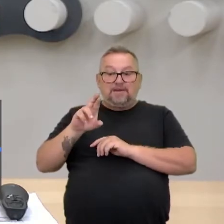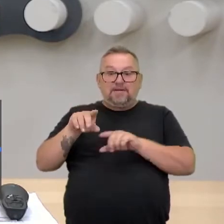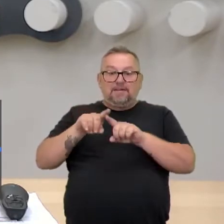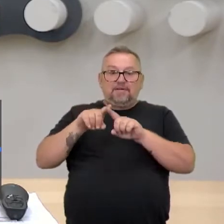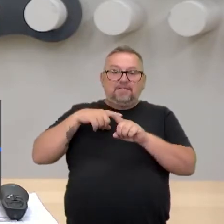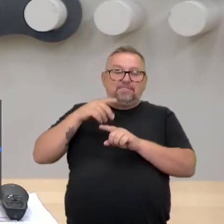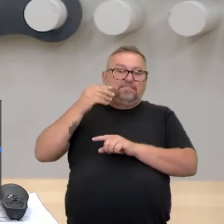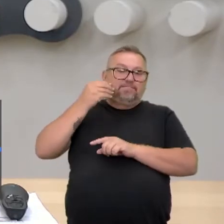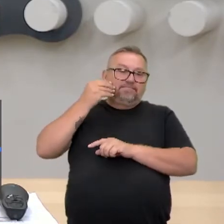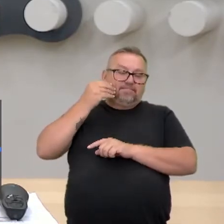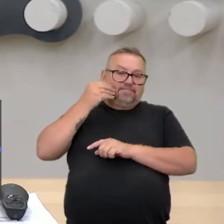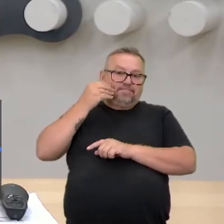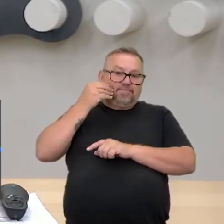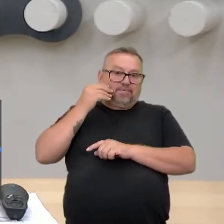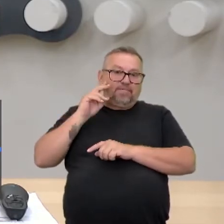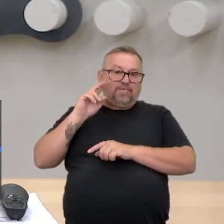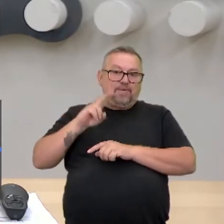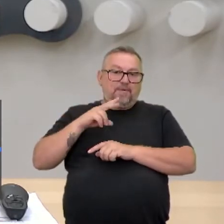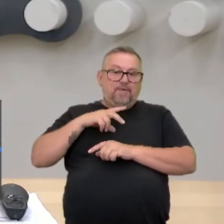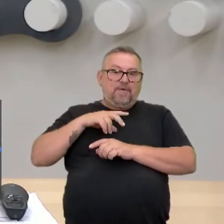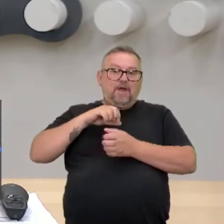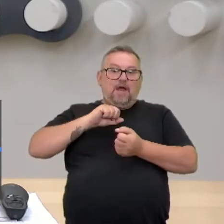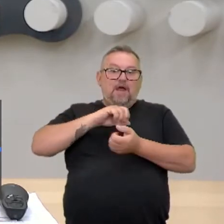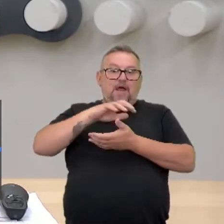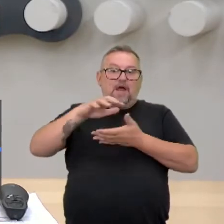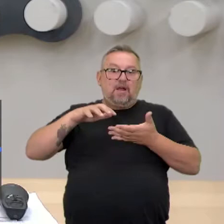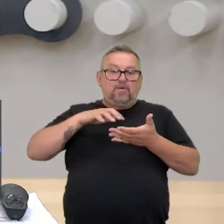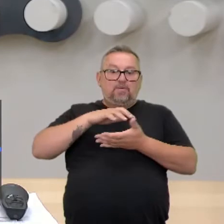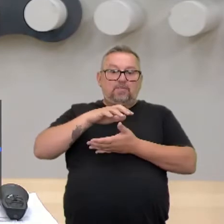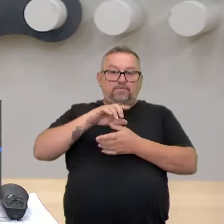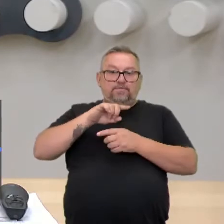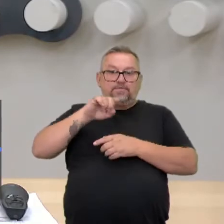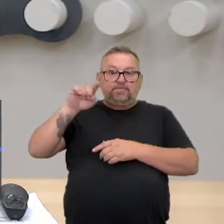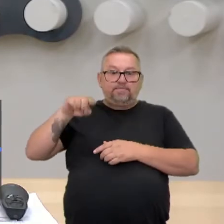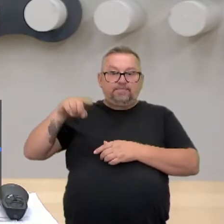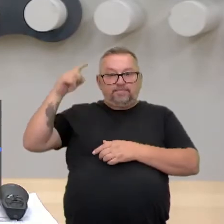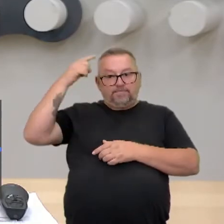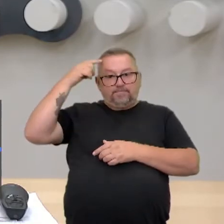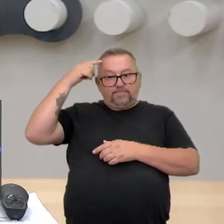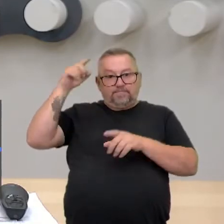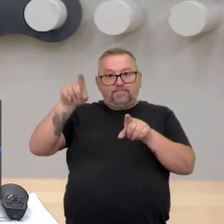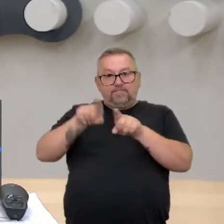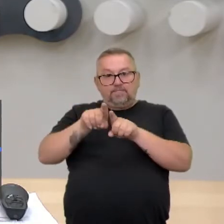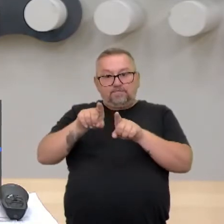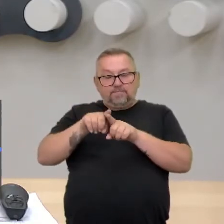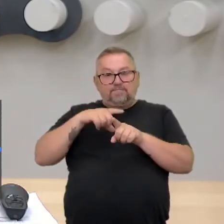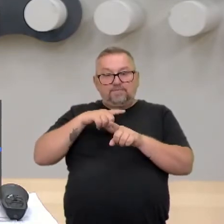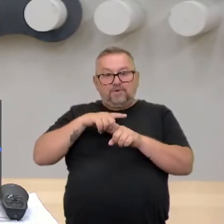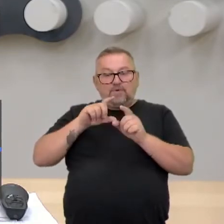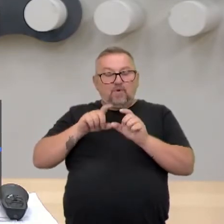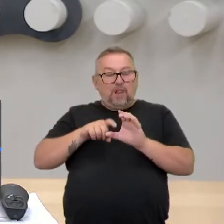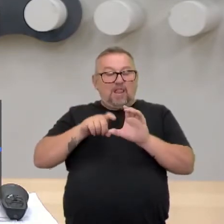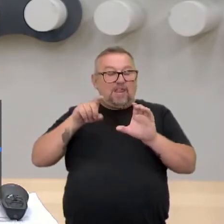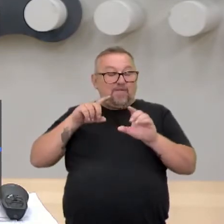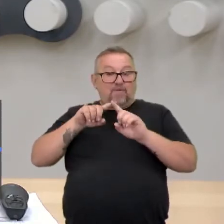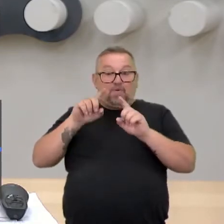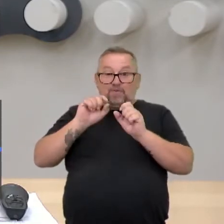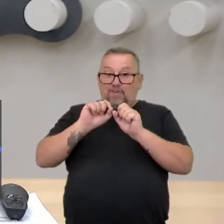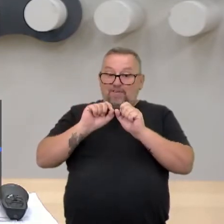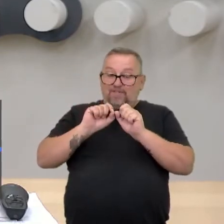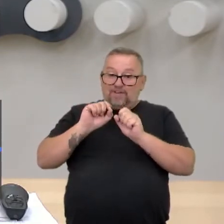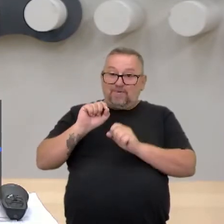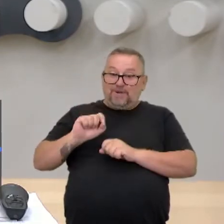tentação de achar que durante a revolução científica os pensadores Eram todos os astrônomos o que só se